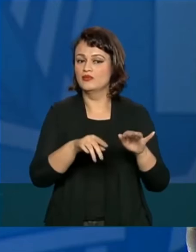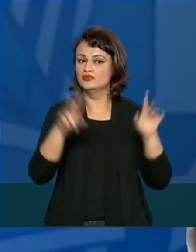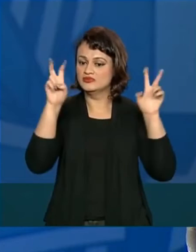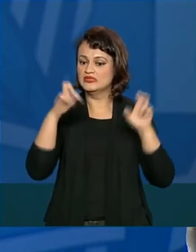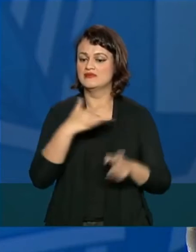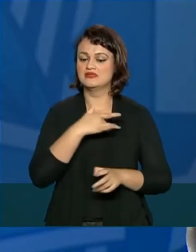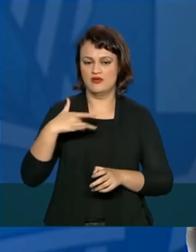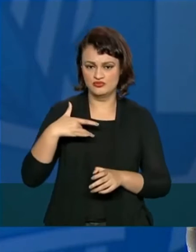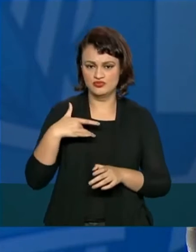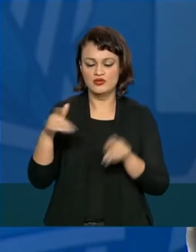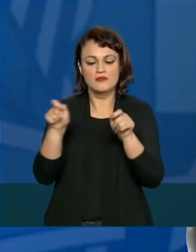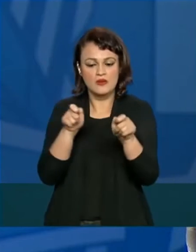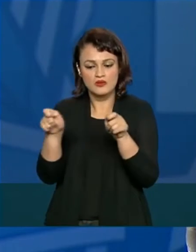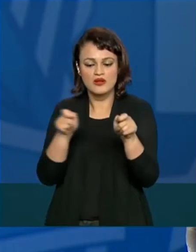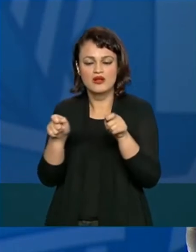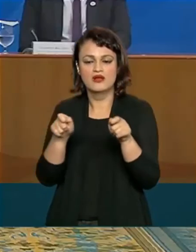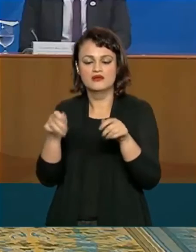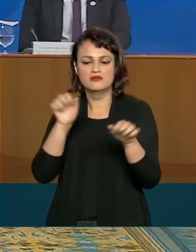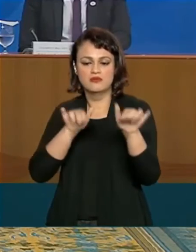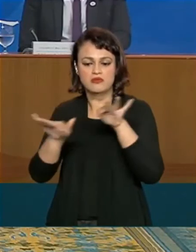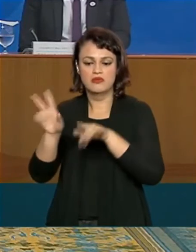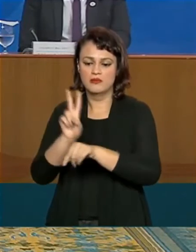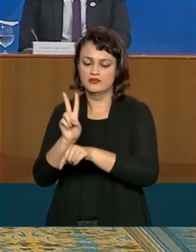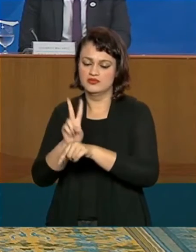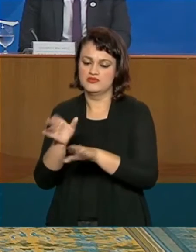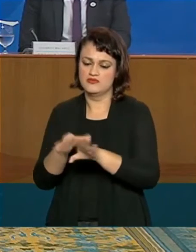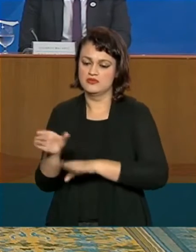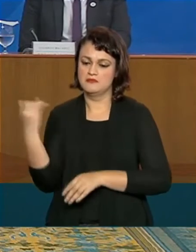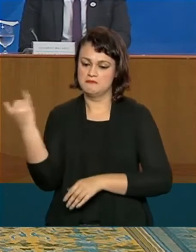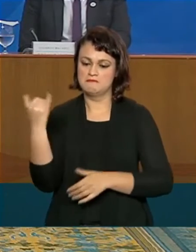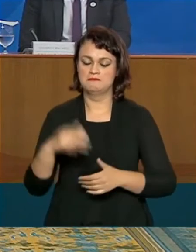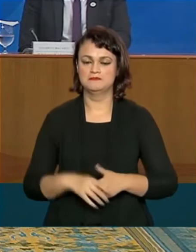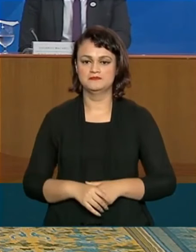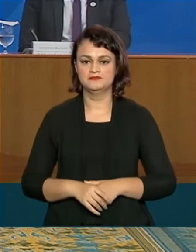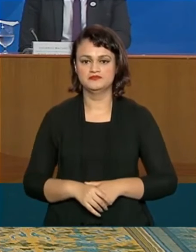e mitigação da contaminação. Você dá algum exemplo, álcool em gel, por